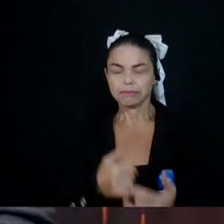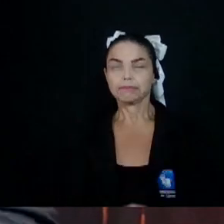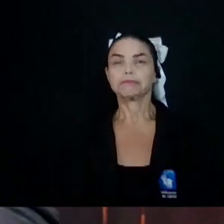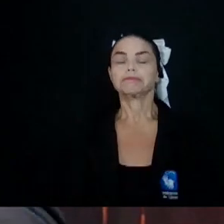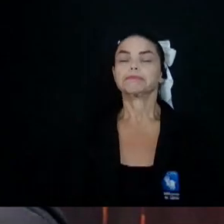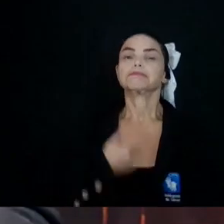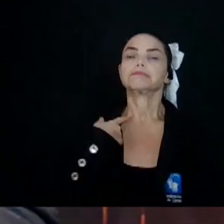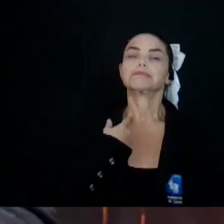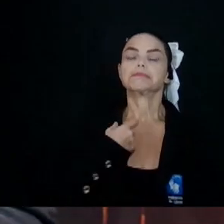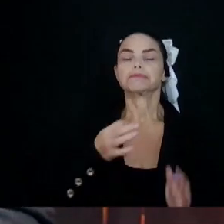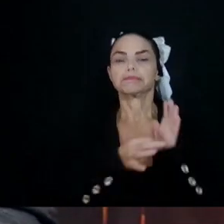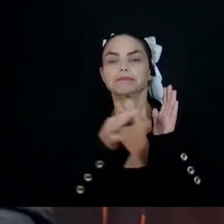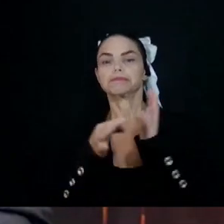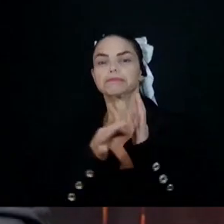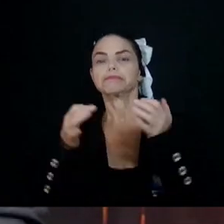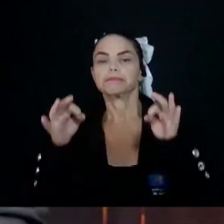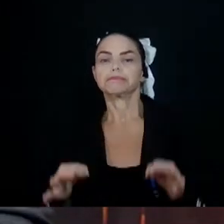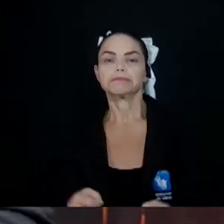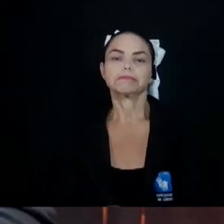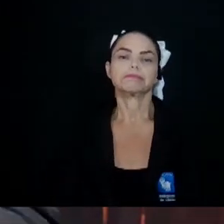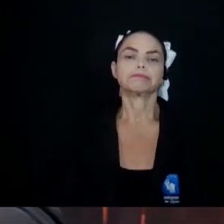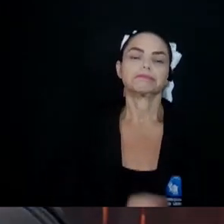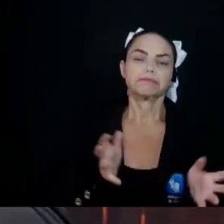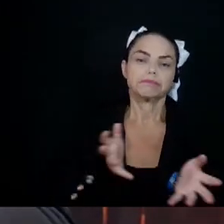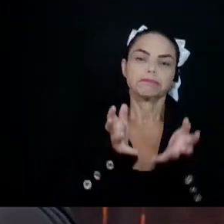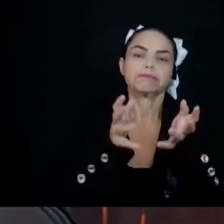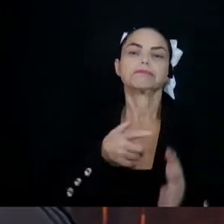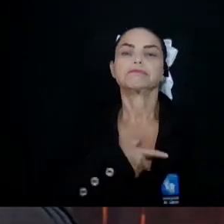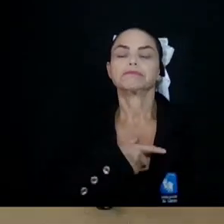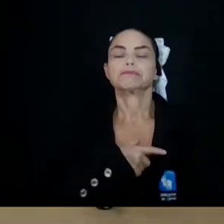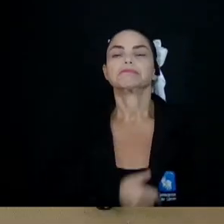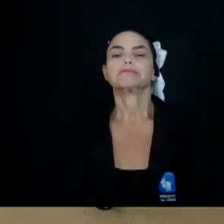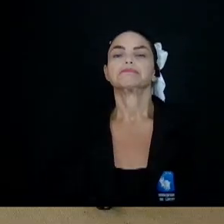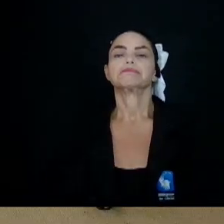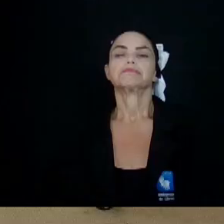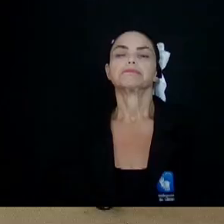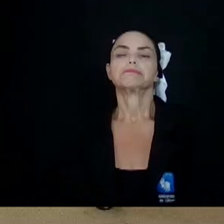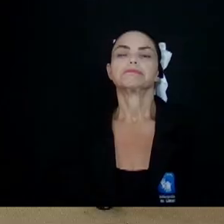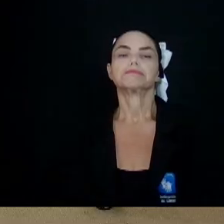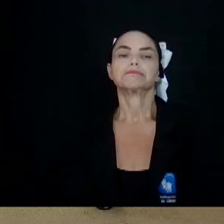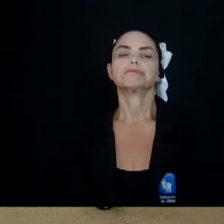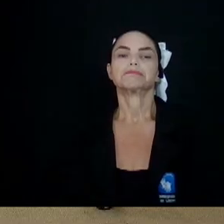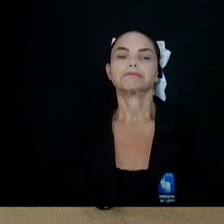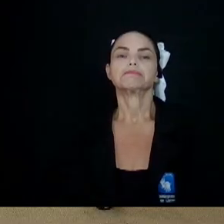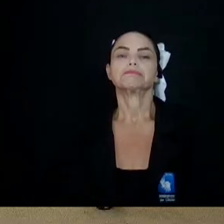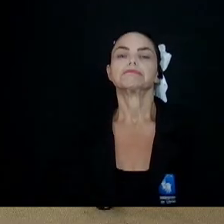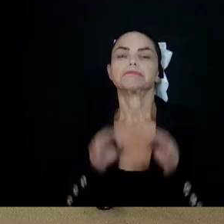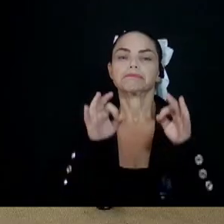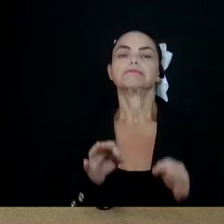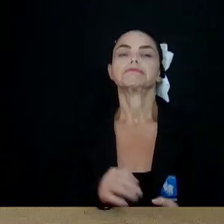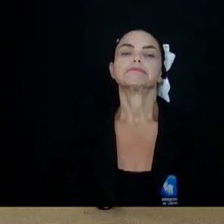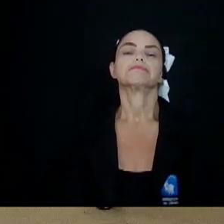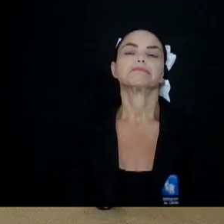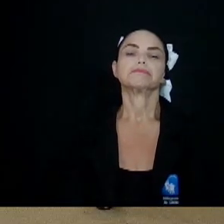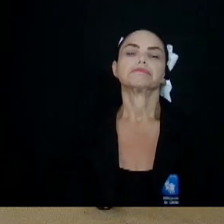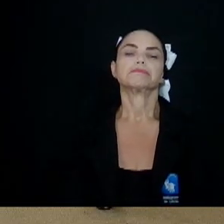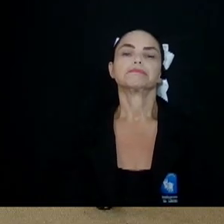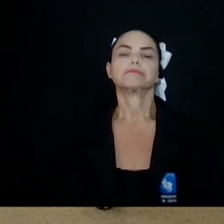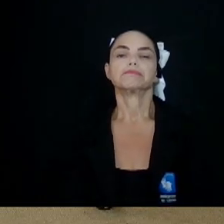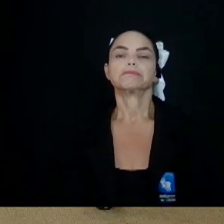própria convicção e não sendo induzida a ter uma certa convicção. Estimular de forma correta, né? Com certeza. Muito bom,